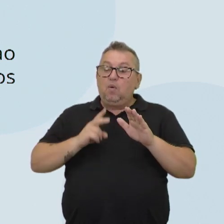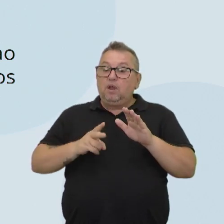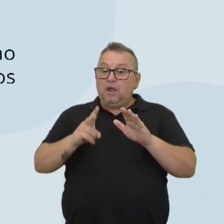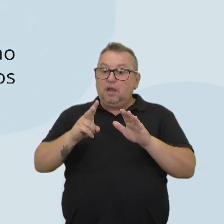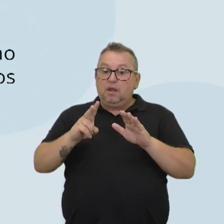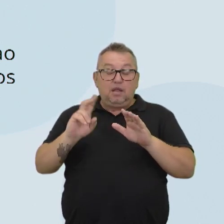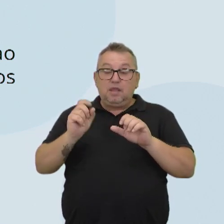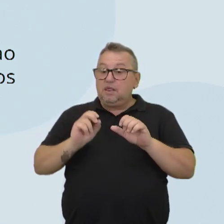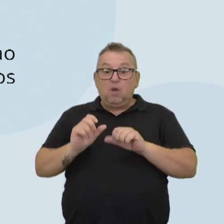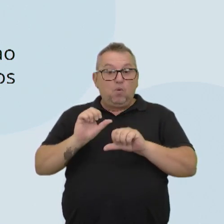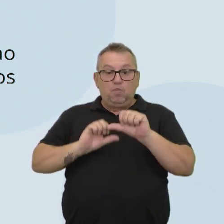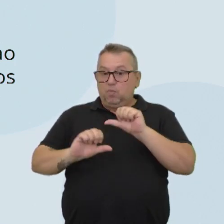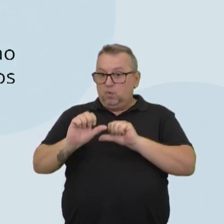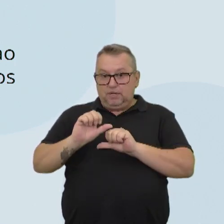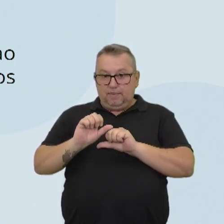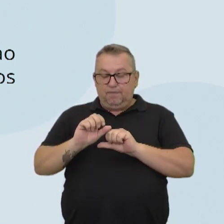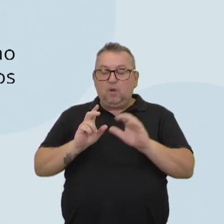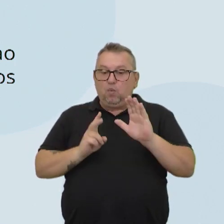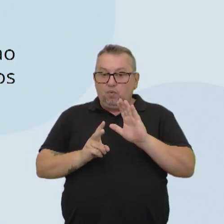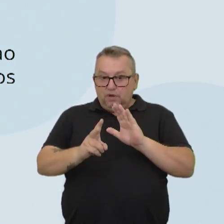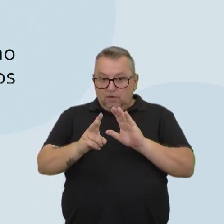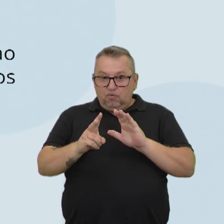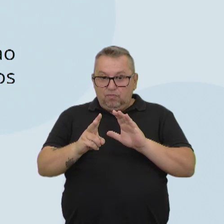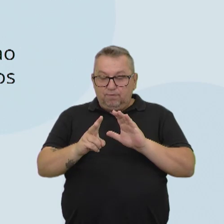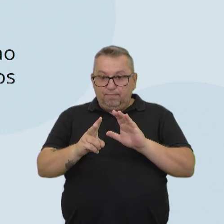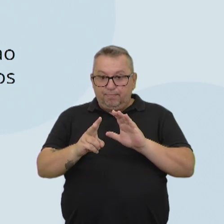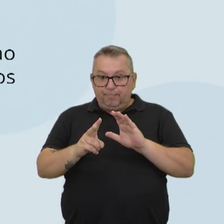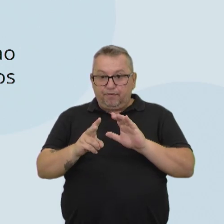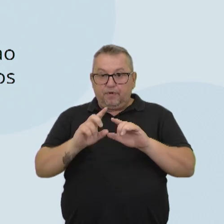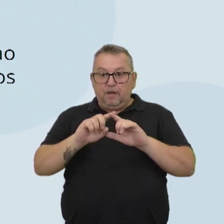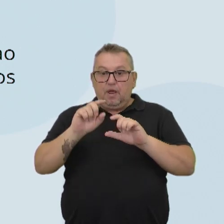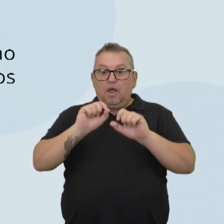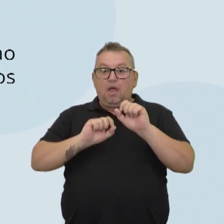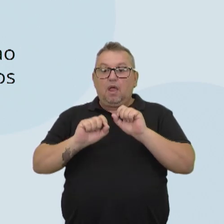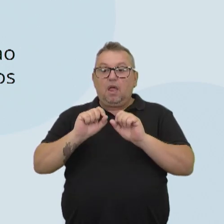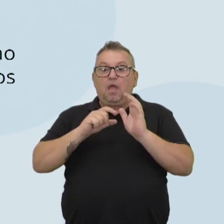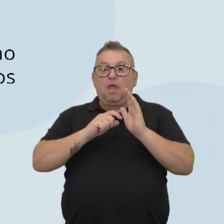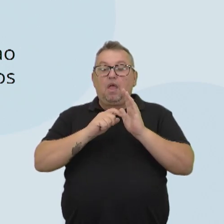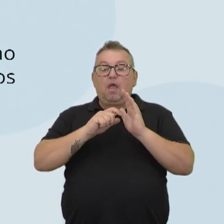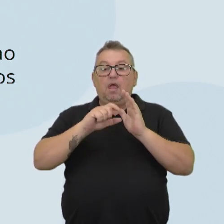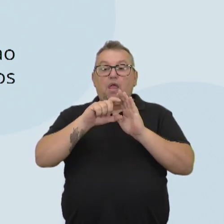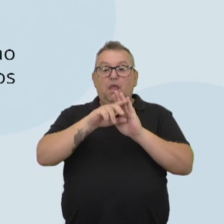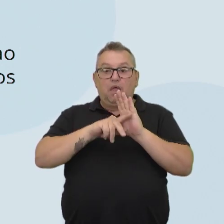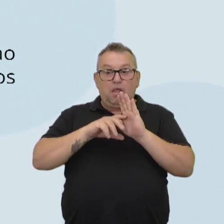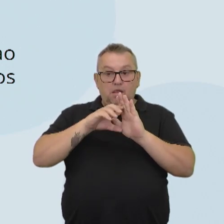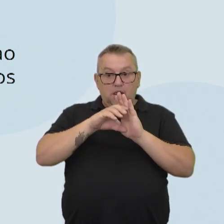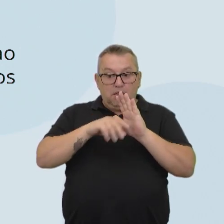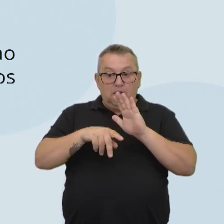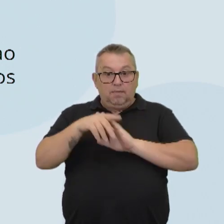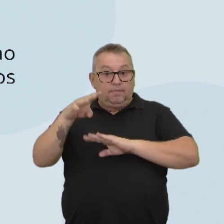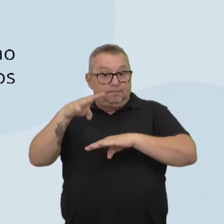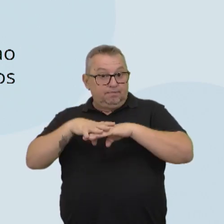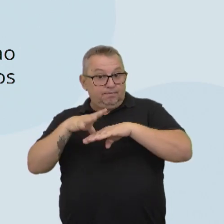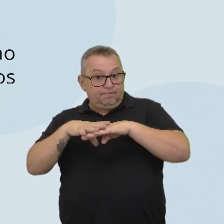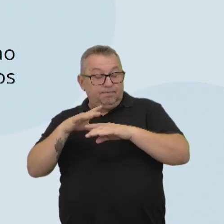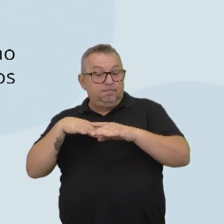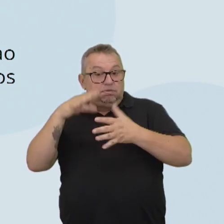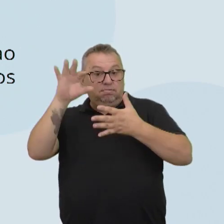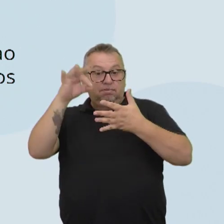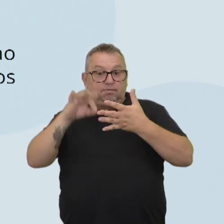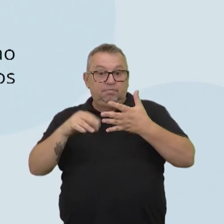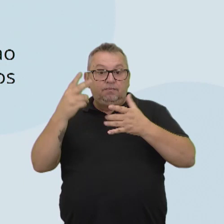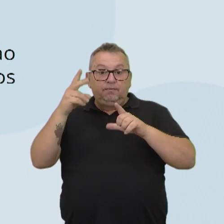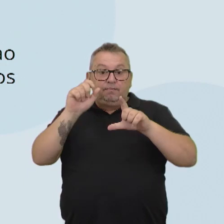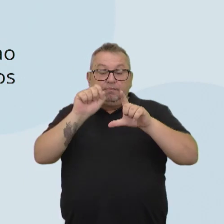coisa que não muda, tá sempre igual, tá? A constante de proporcionalidade é um conceito matemático que permite verificar se